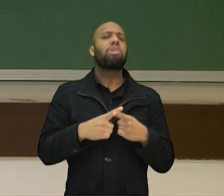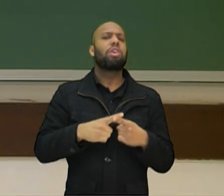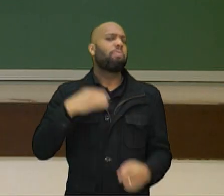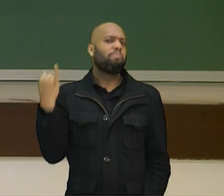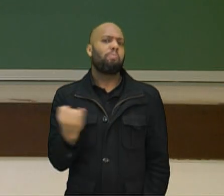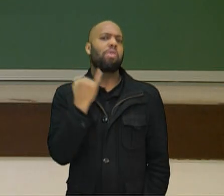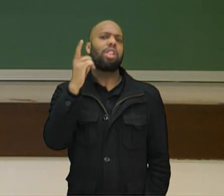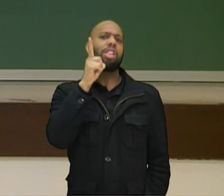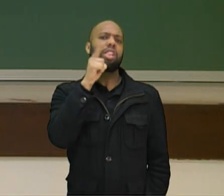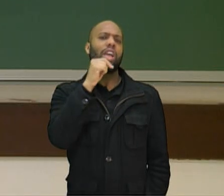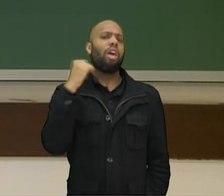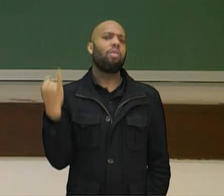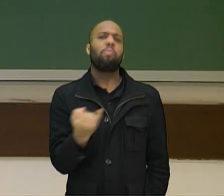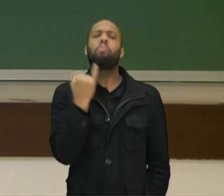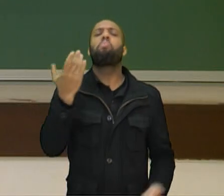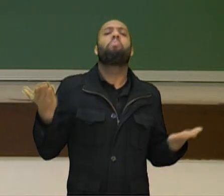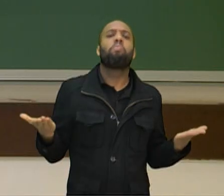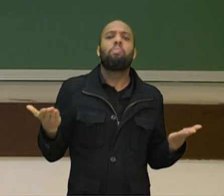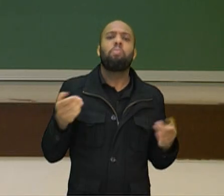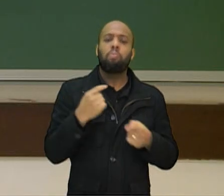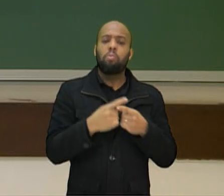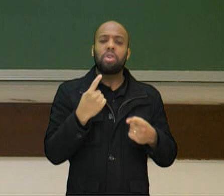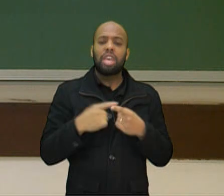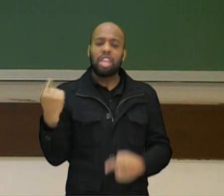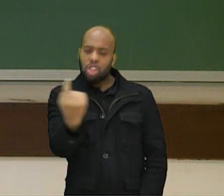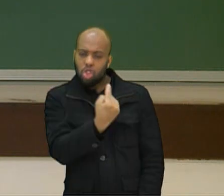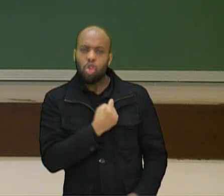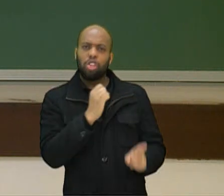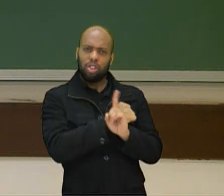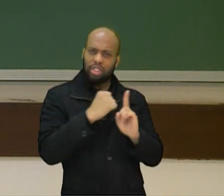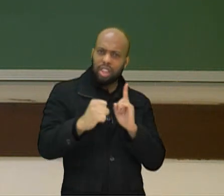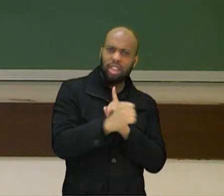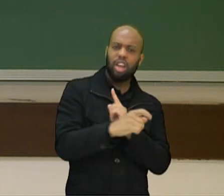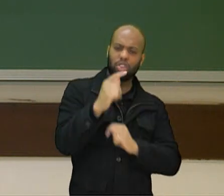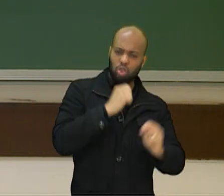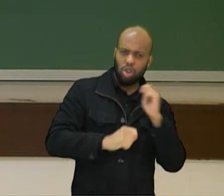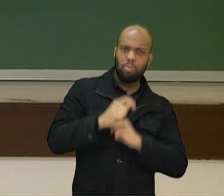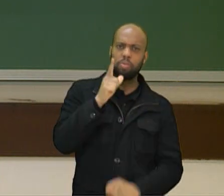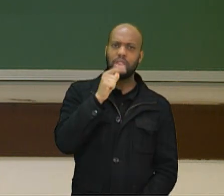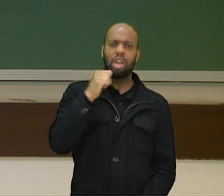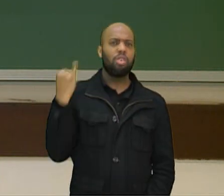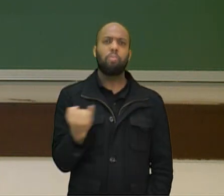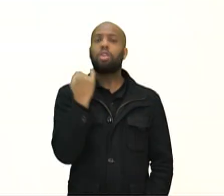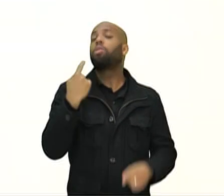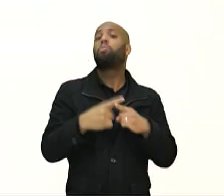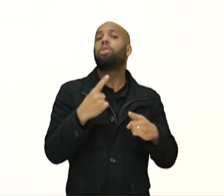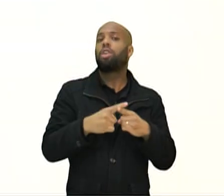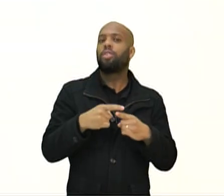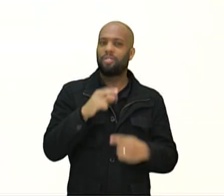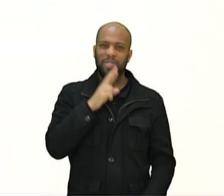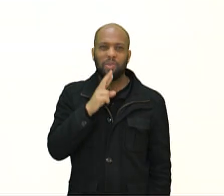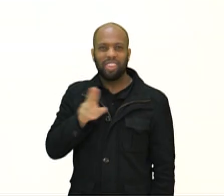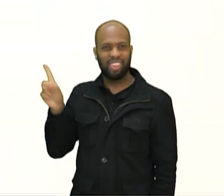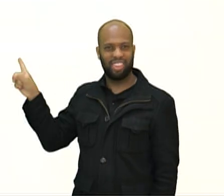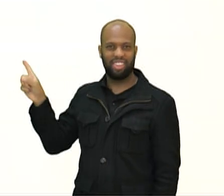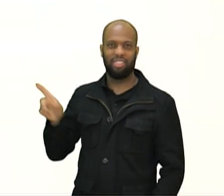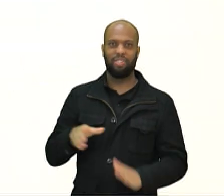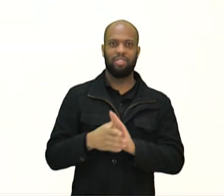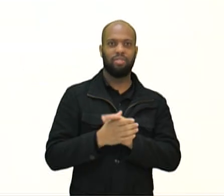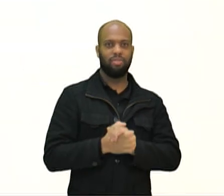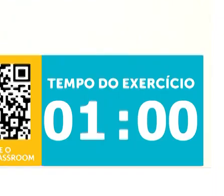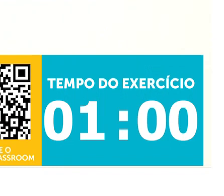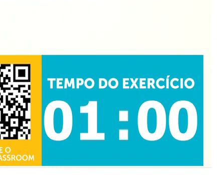sua vida? Qual é a importância dela para a nossa sociedade, para a economia? Pensa aí um pouquinho, vai lá!